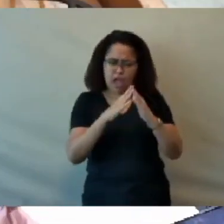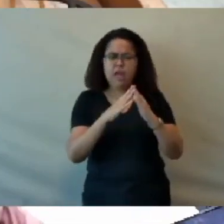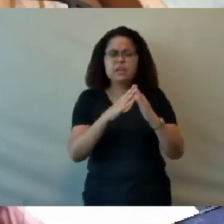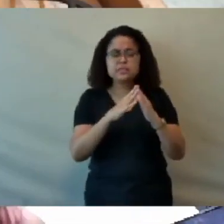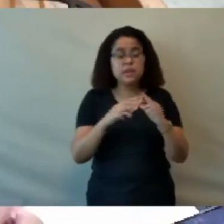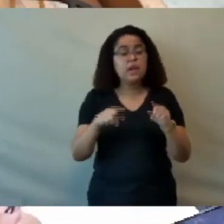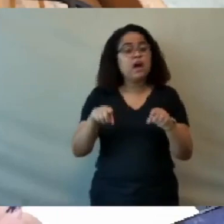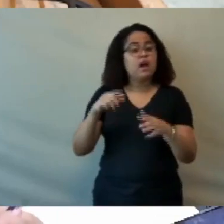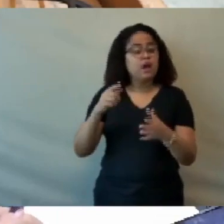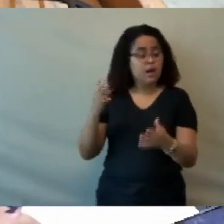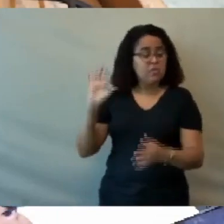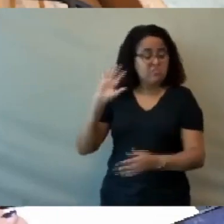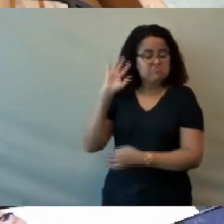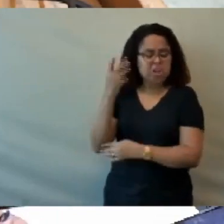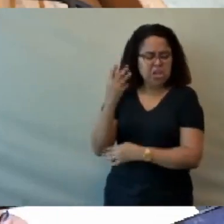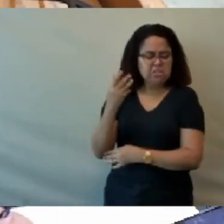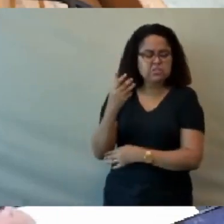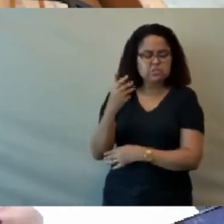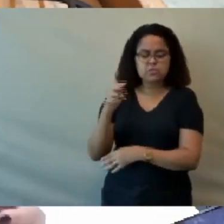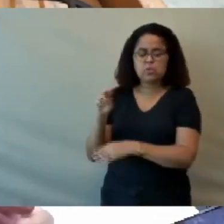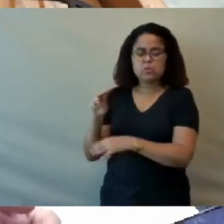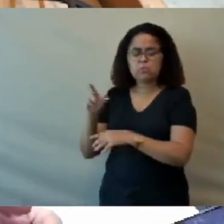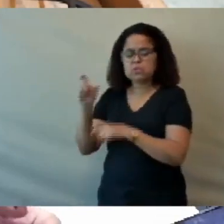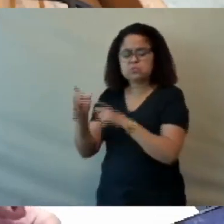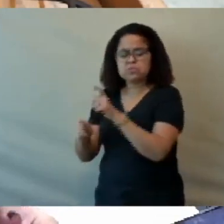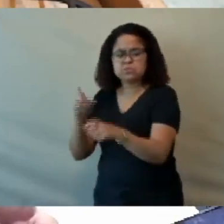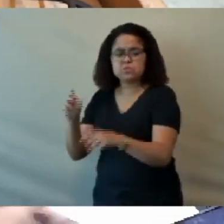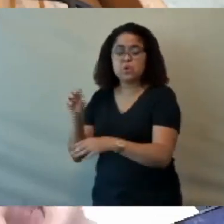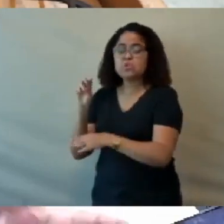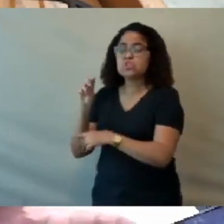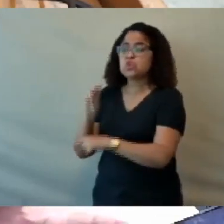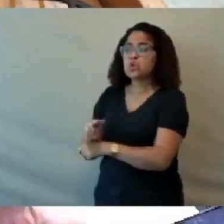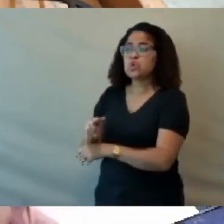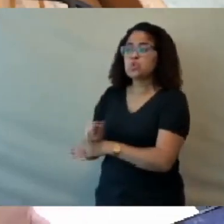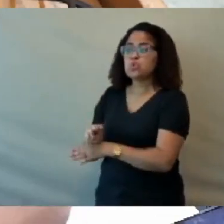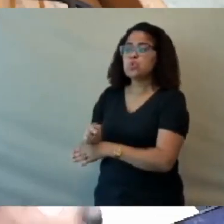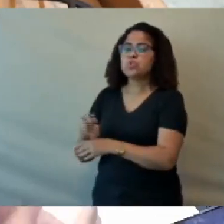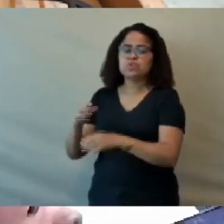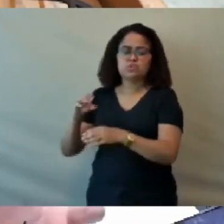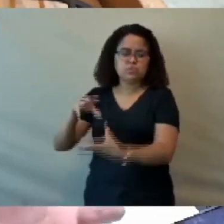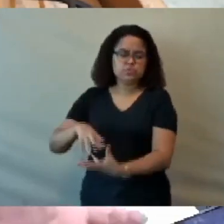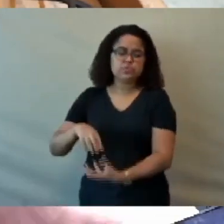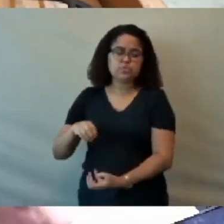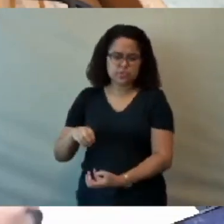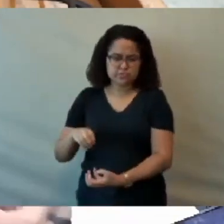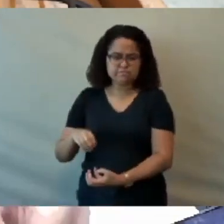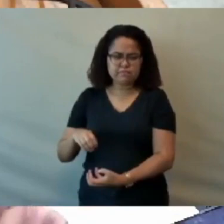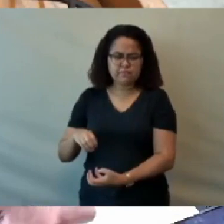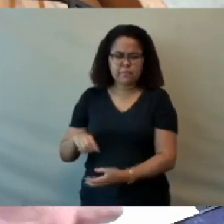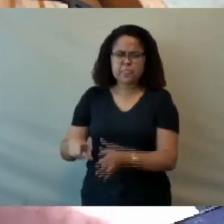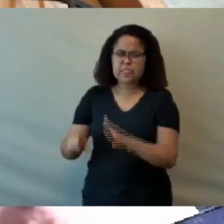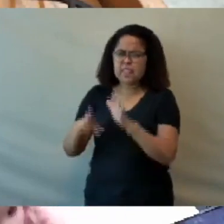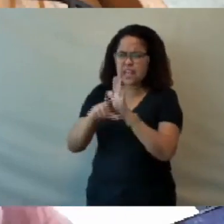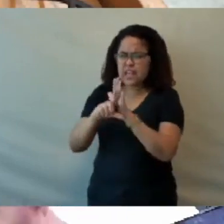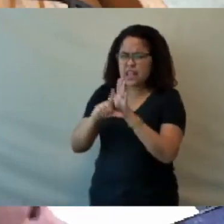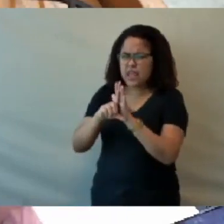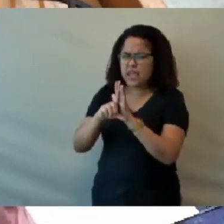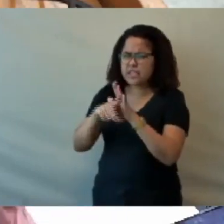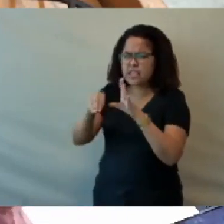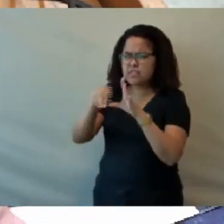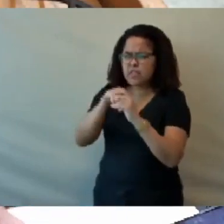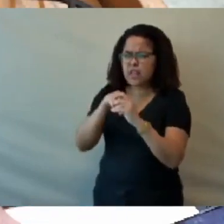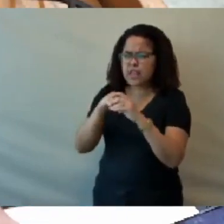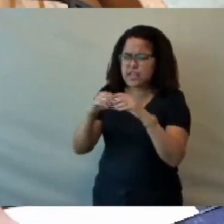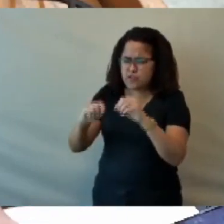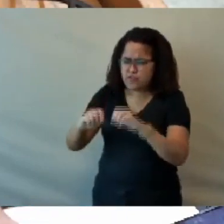é necessário que tenha mais abrangência dentro das leis, do que for preciso